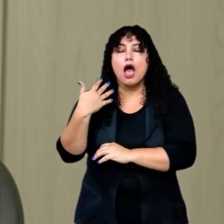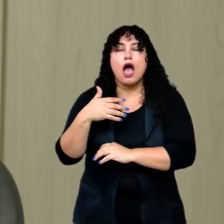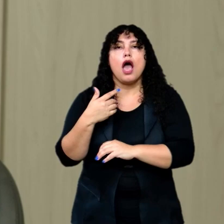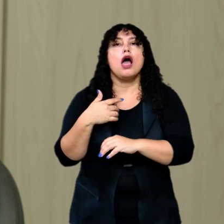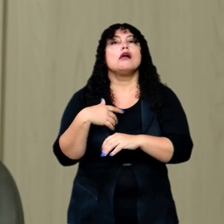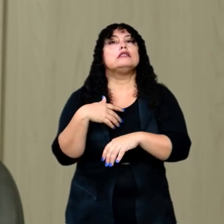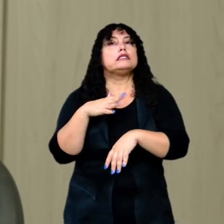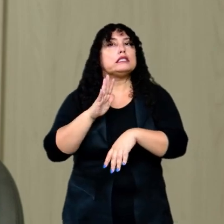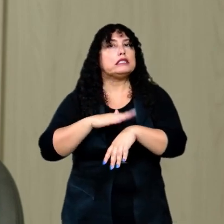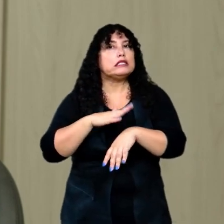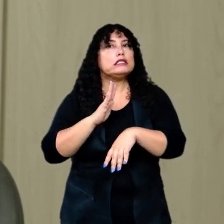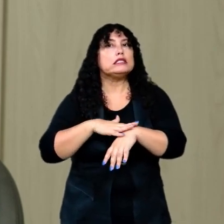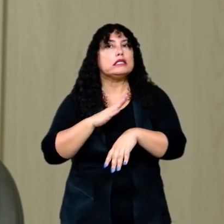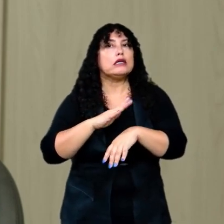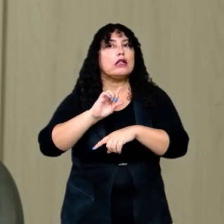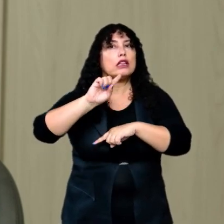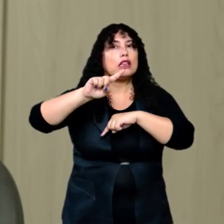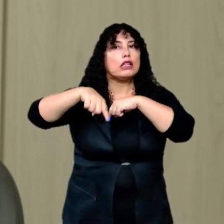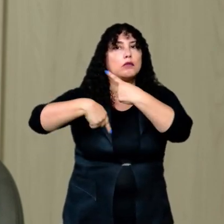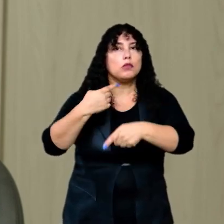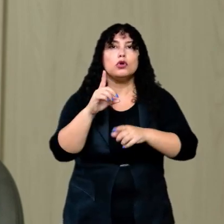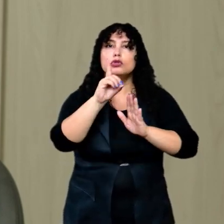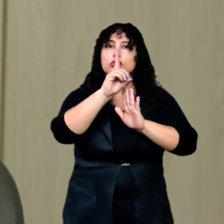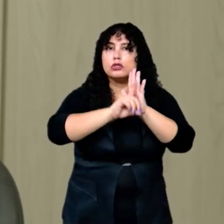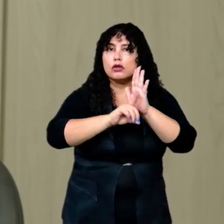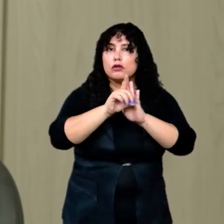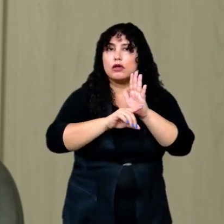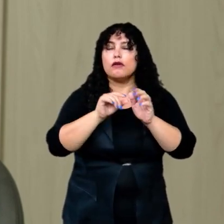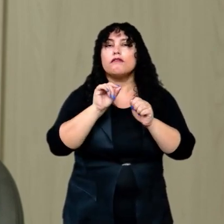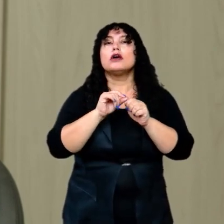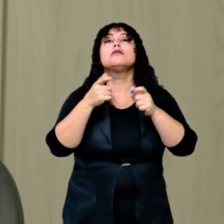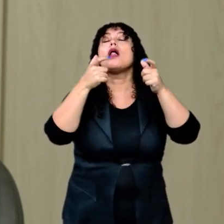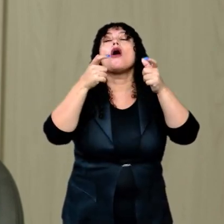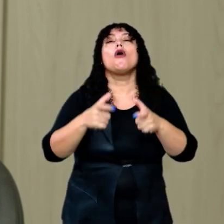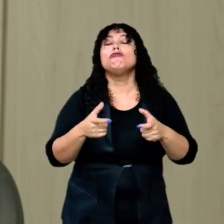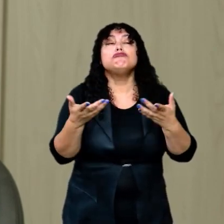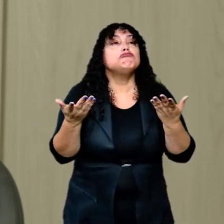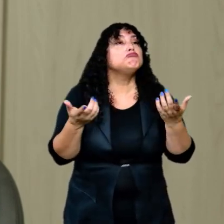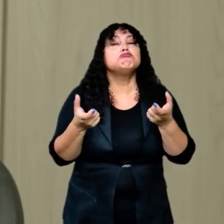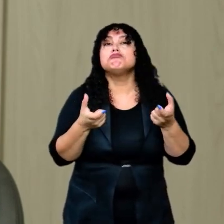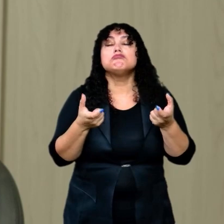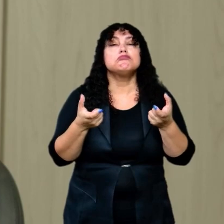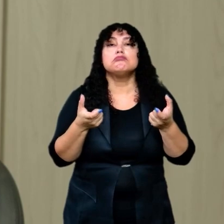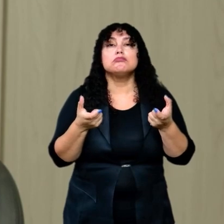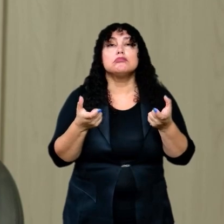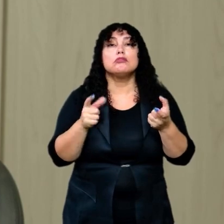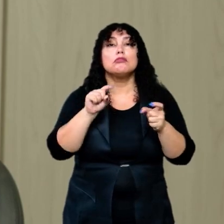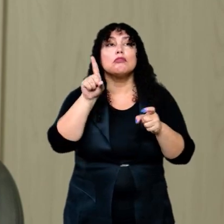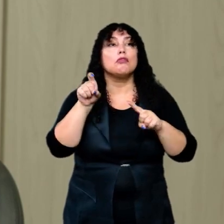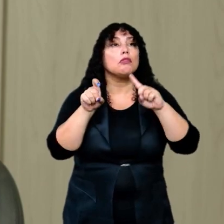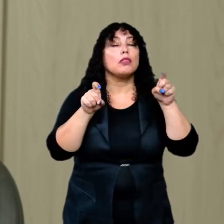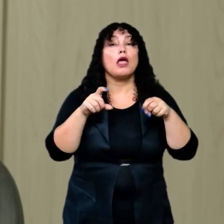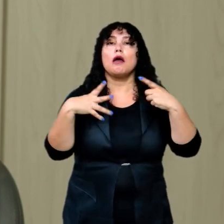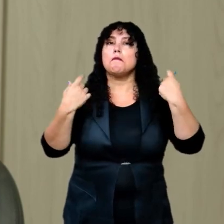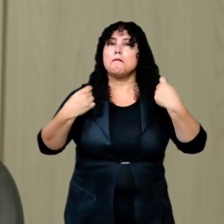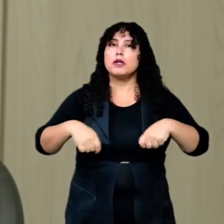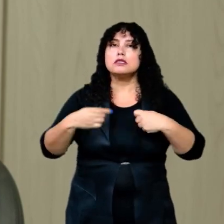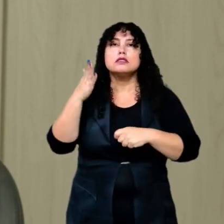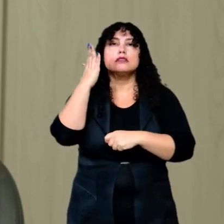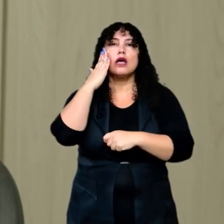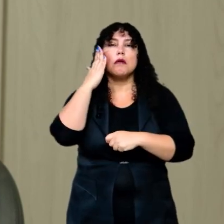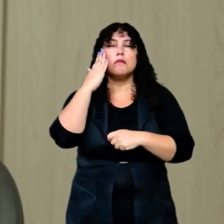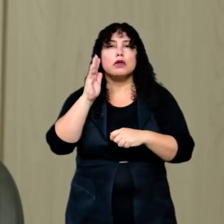tempo. E aí, depois do diagnóstico, o que eu faço? Para onde que eu vou? Né? Então, a gente precisa realmente pensar.